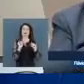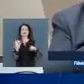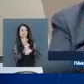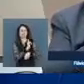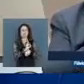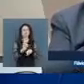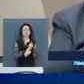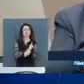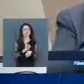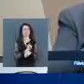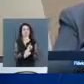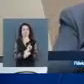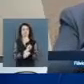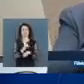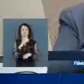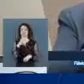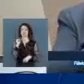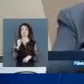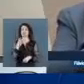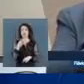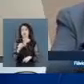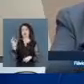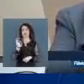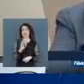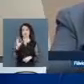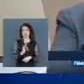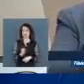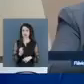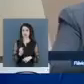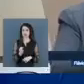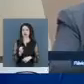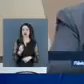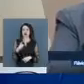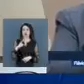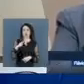tenhamos 40% de presos provisórios. E essa, portanto, é uma